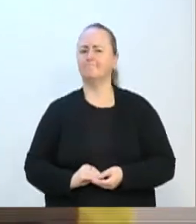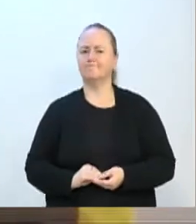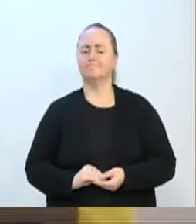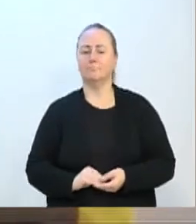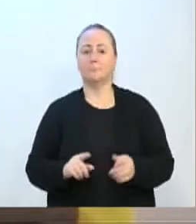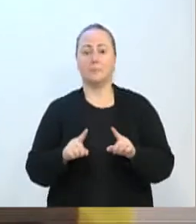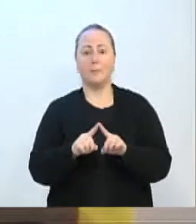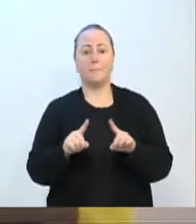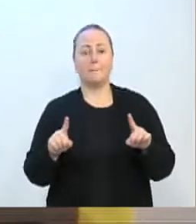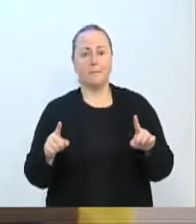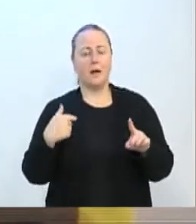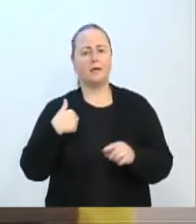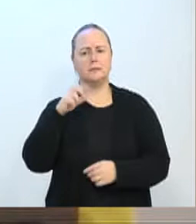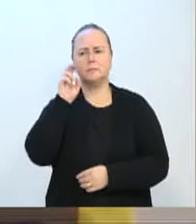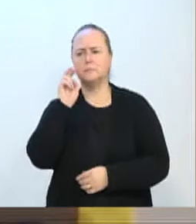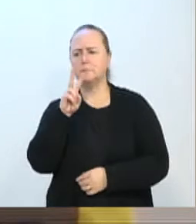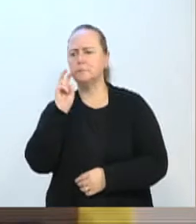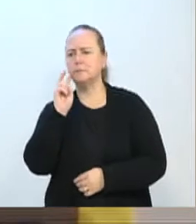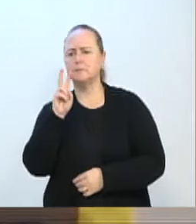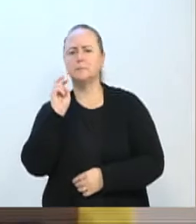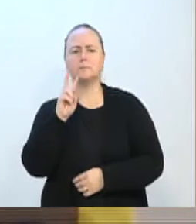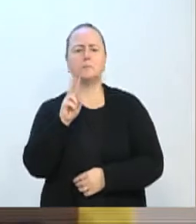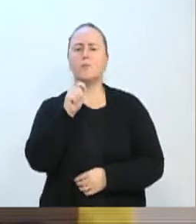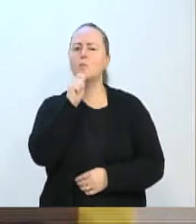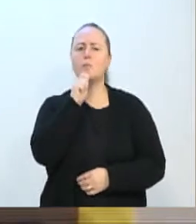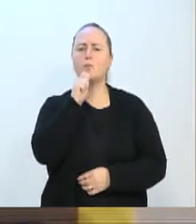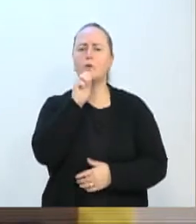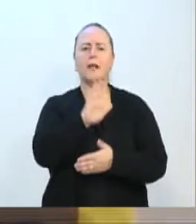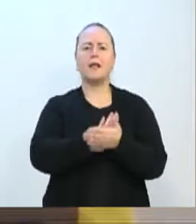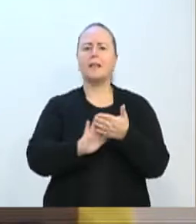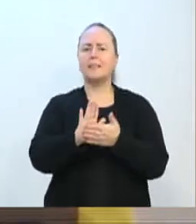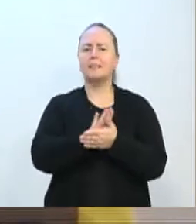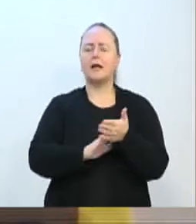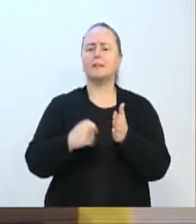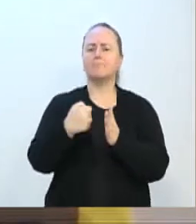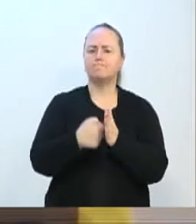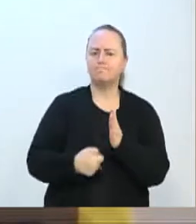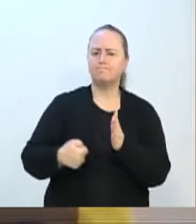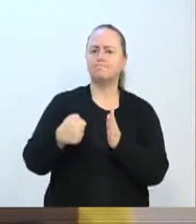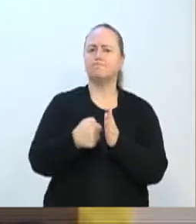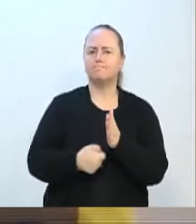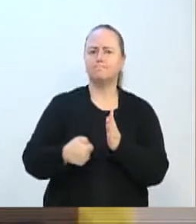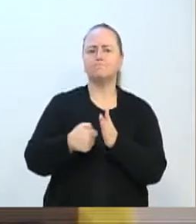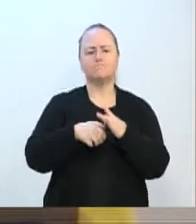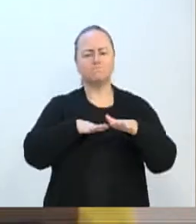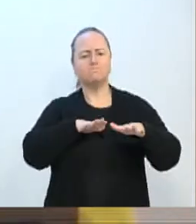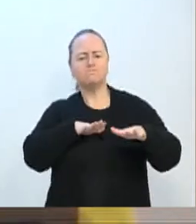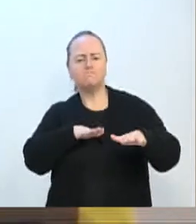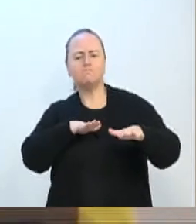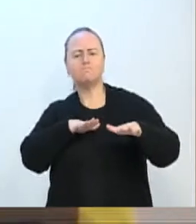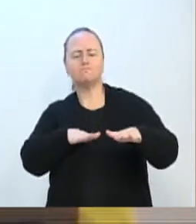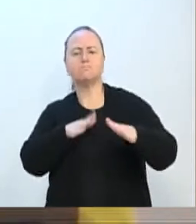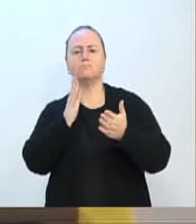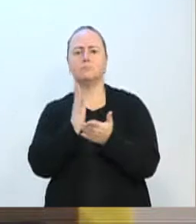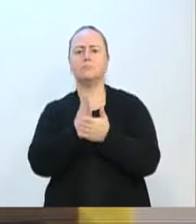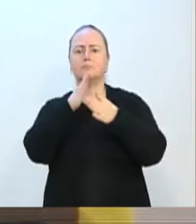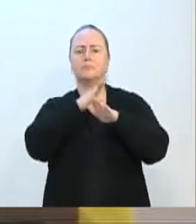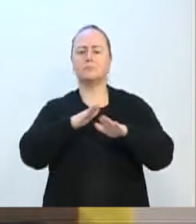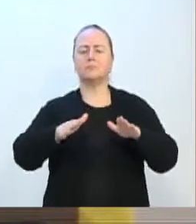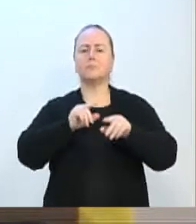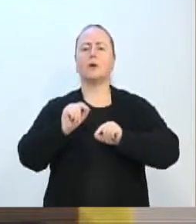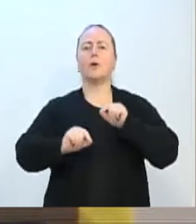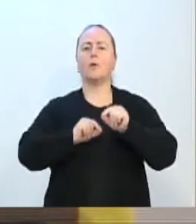não tinha nenhuma delas, ninguém especificamente, trabalhando ativamente para impedir a